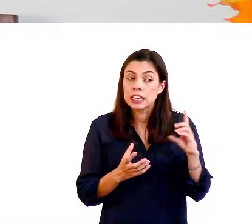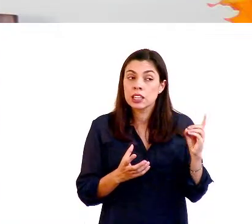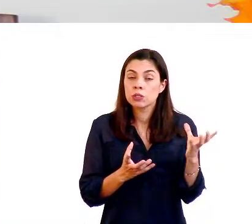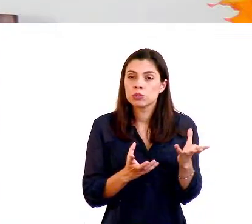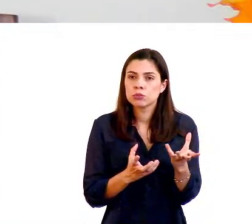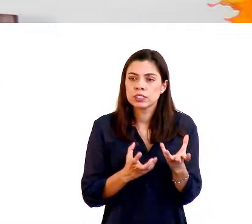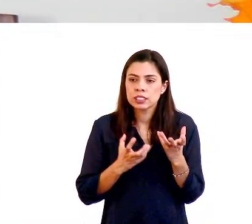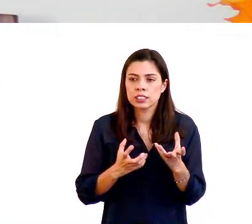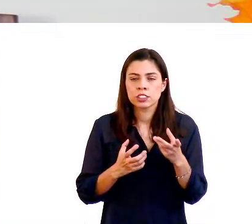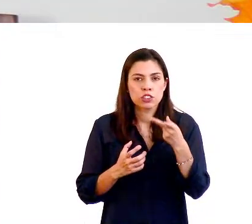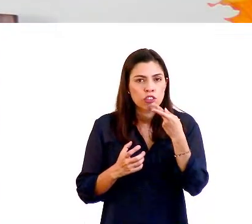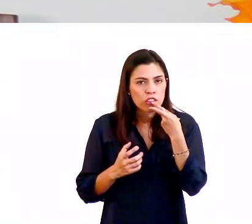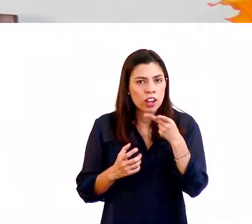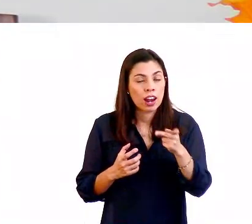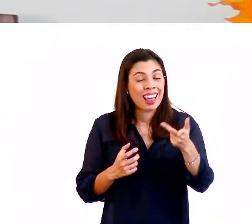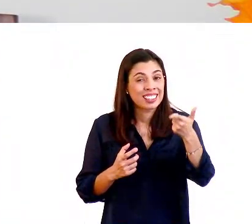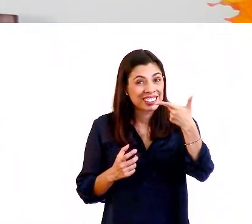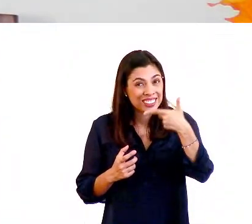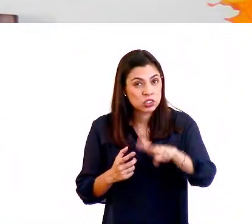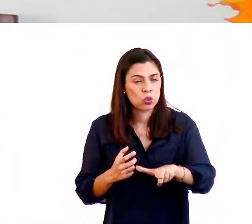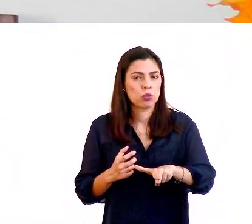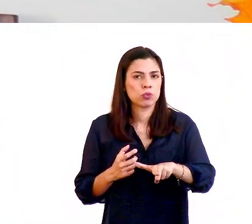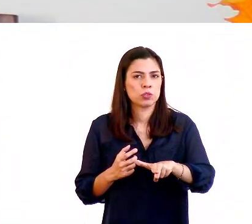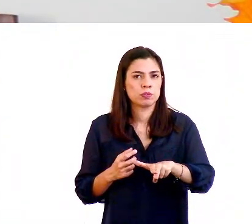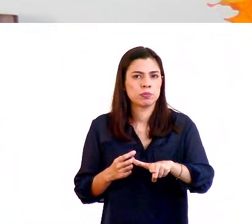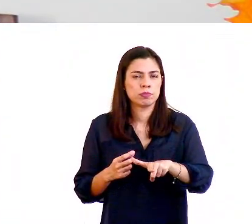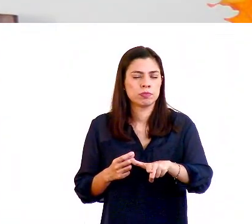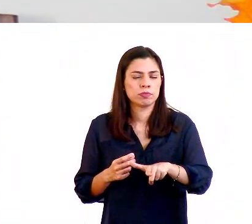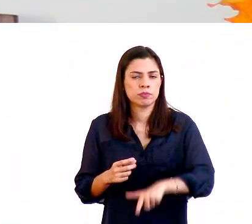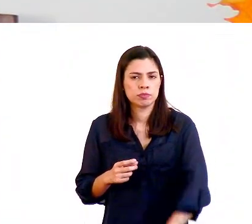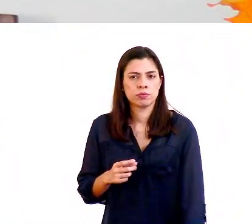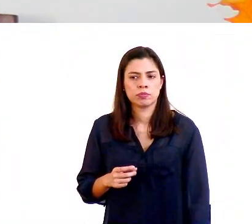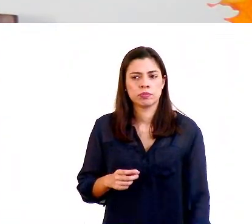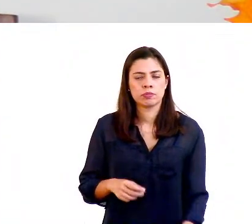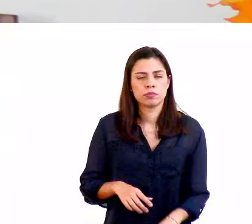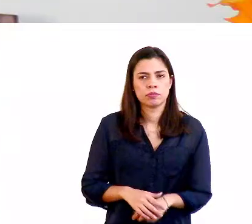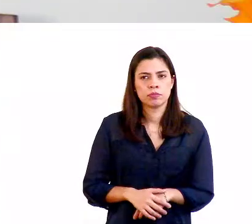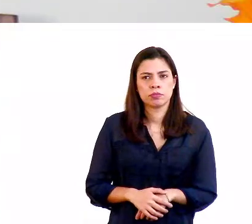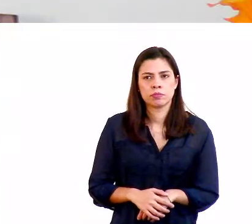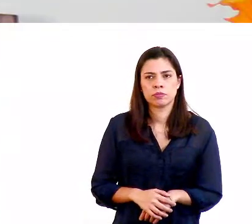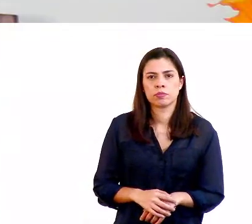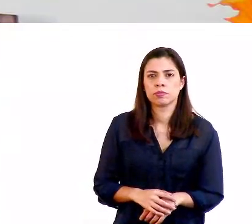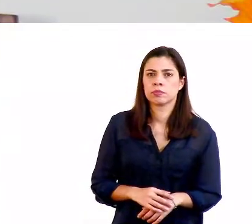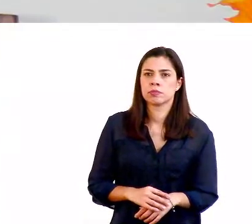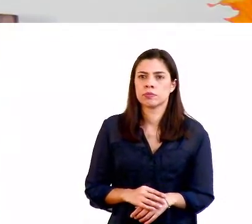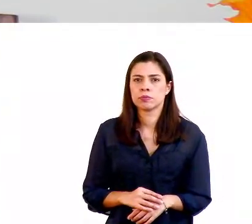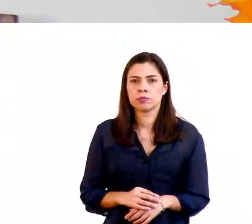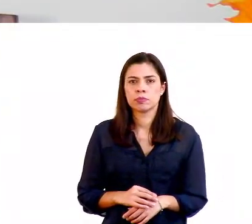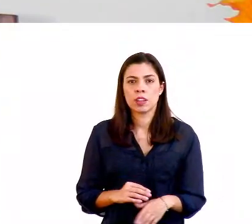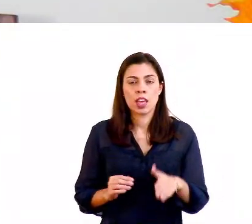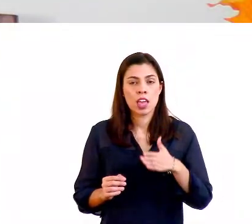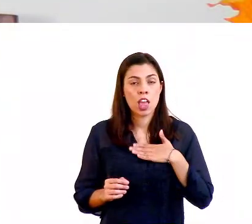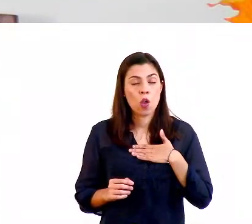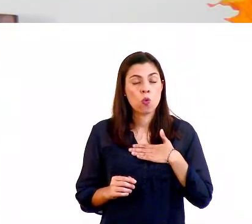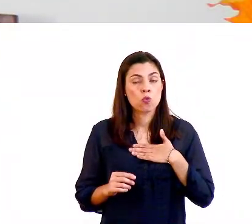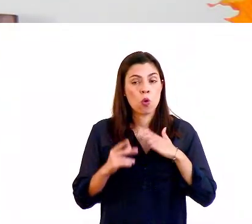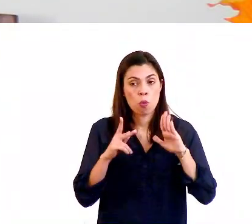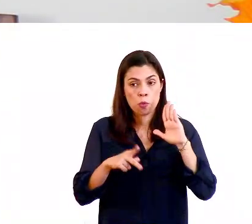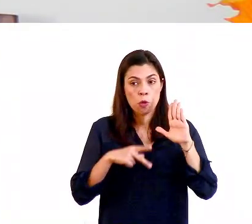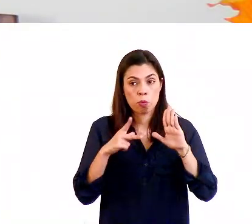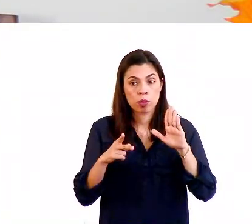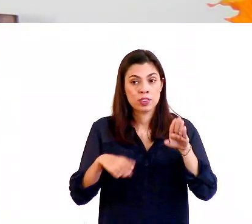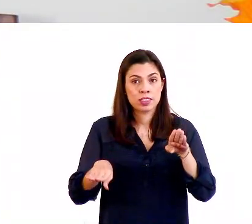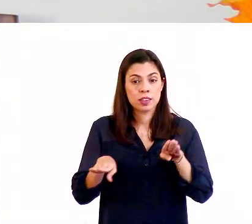E então ele disse: não apenas prometo, mas também juro por mim mesmo